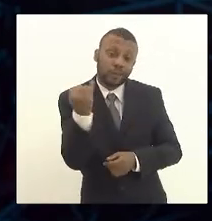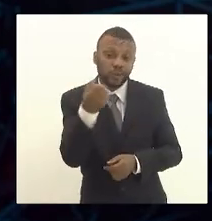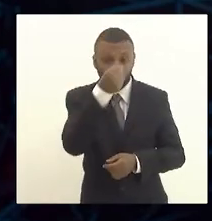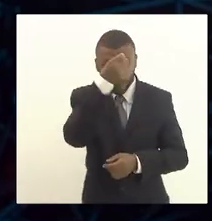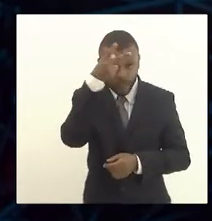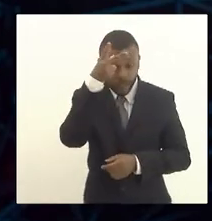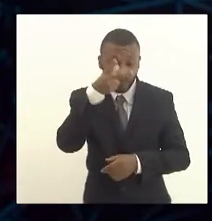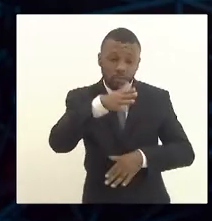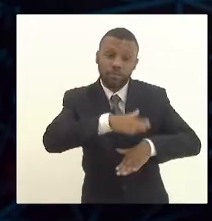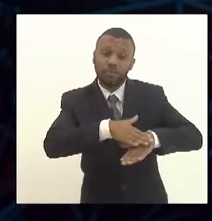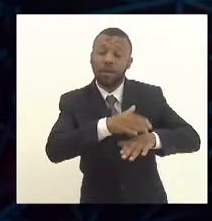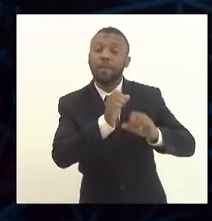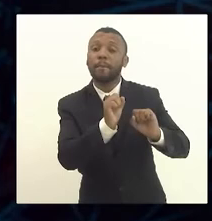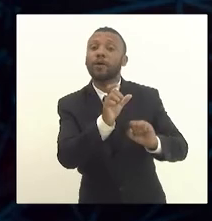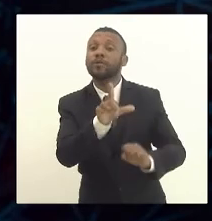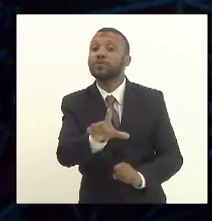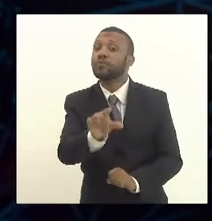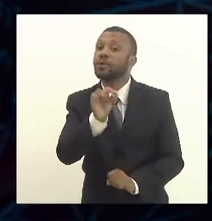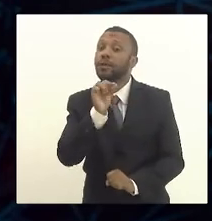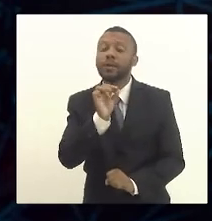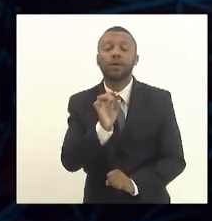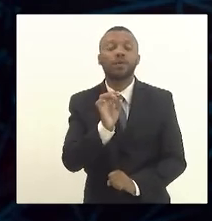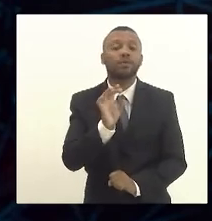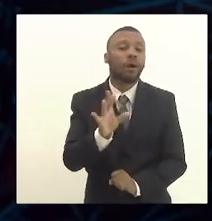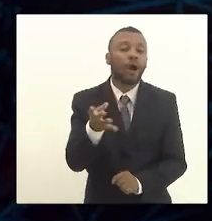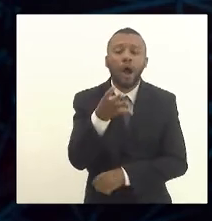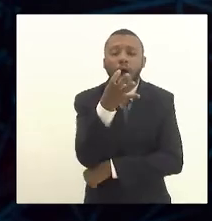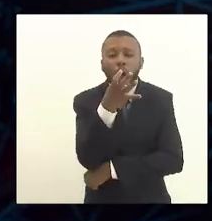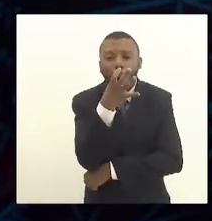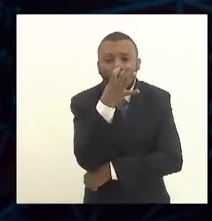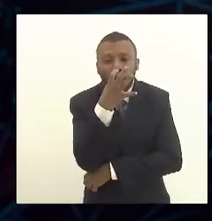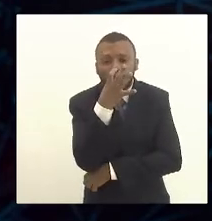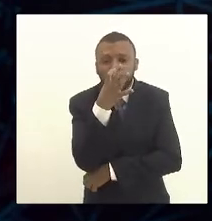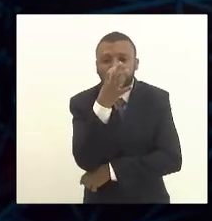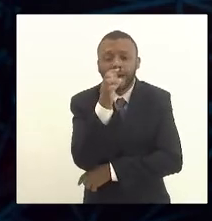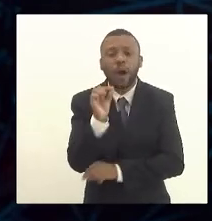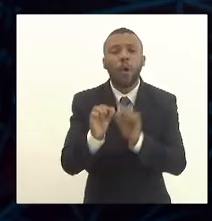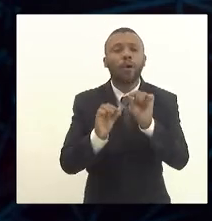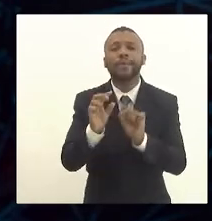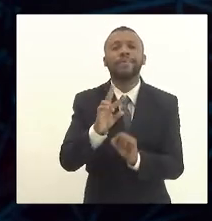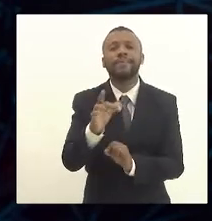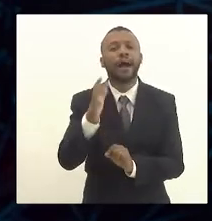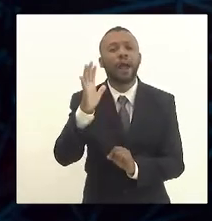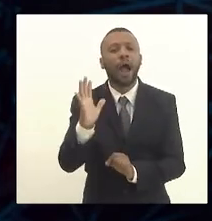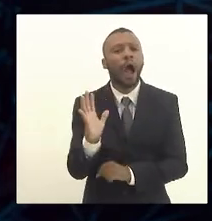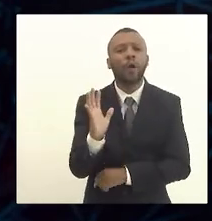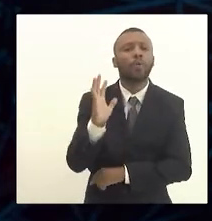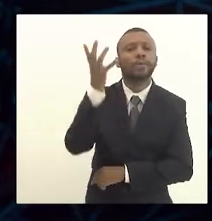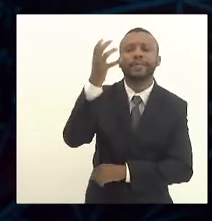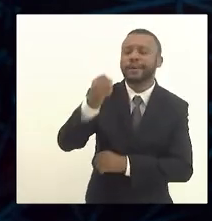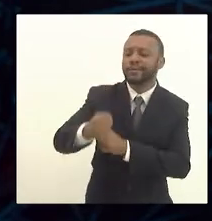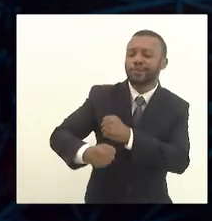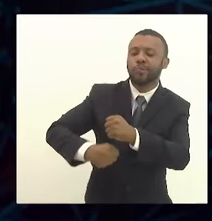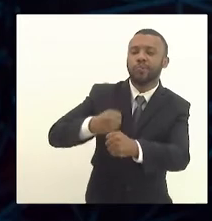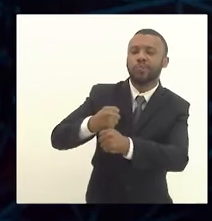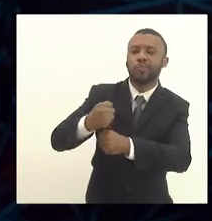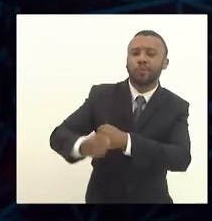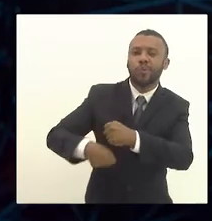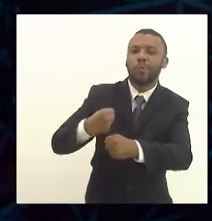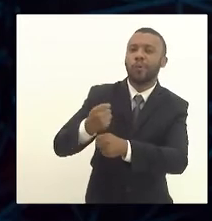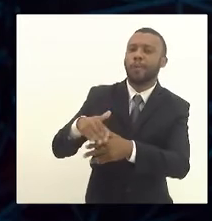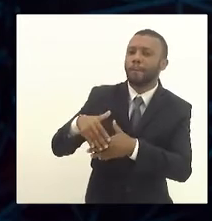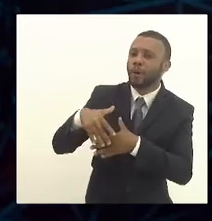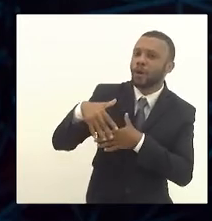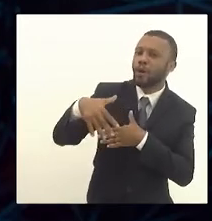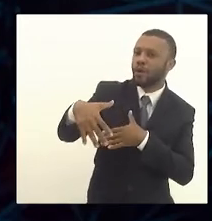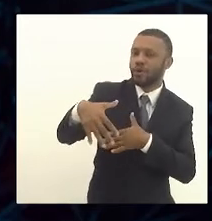escolher simplesmente aí observar o que vai se passar nos próximos anos, né? Ele não está aí se omitindo em relação às